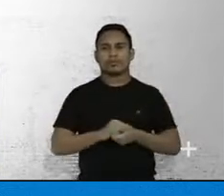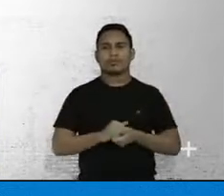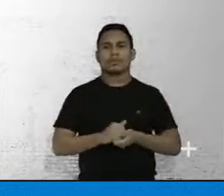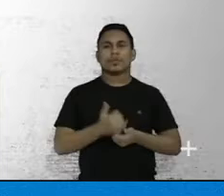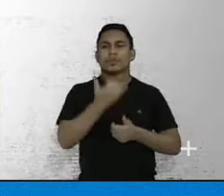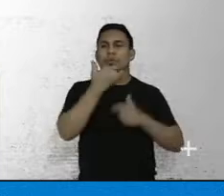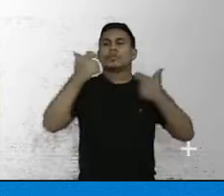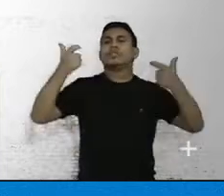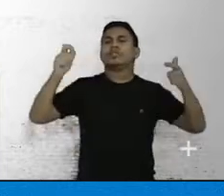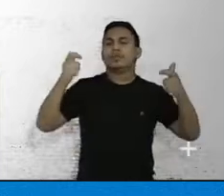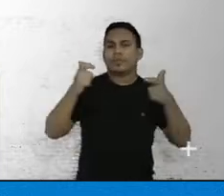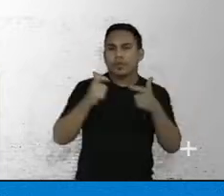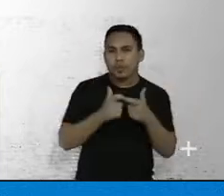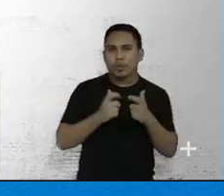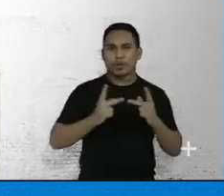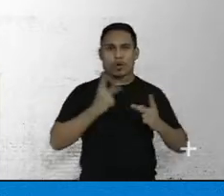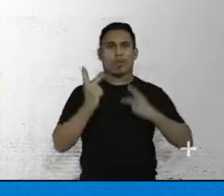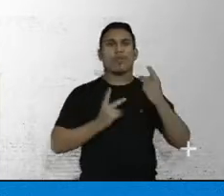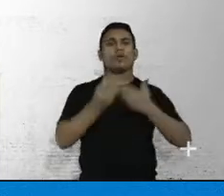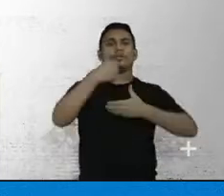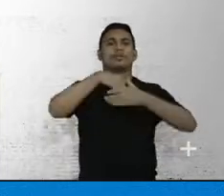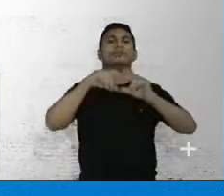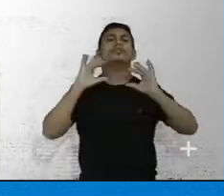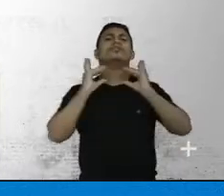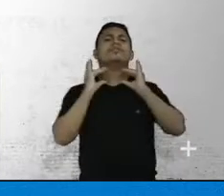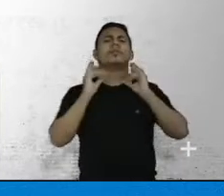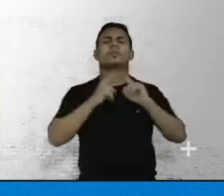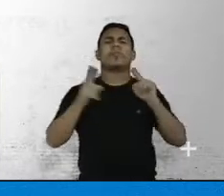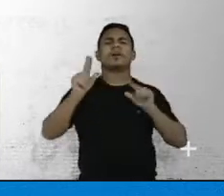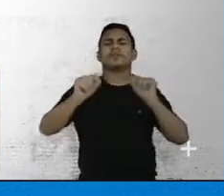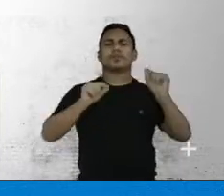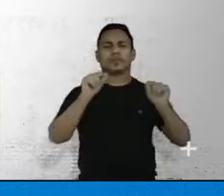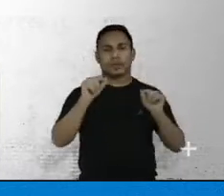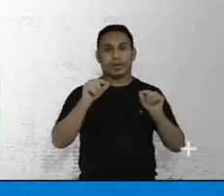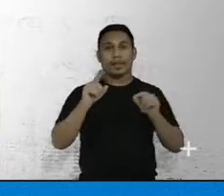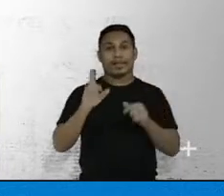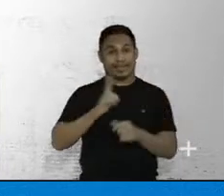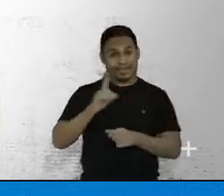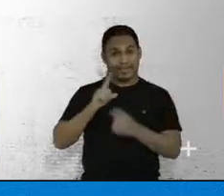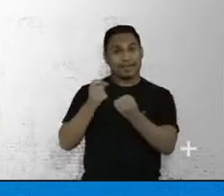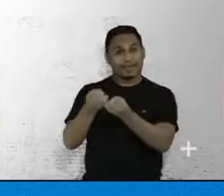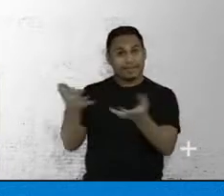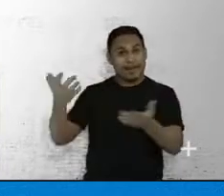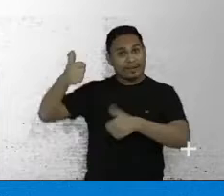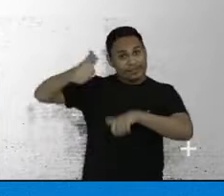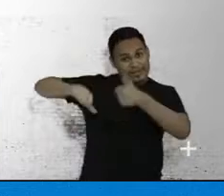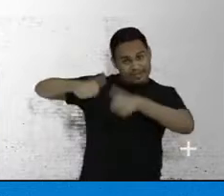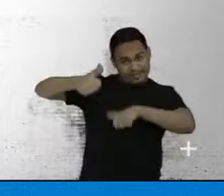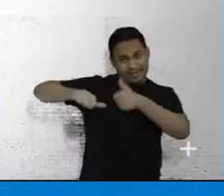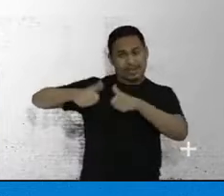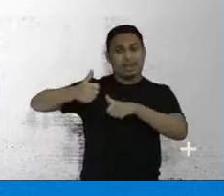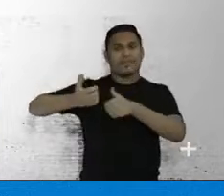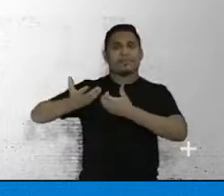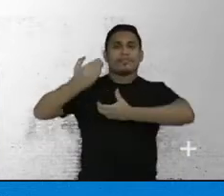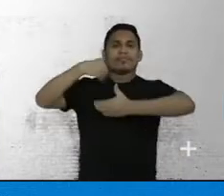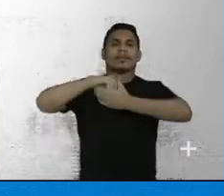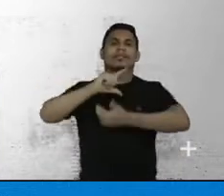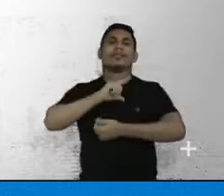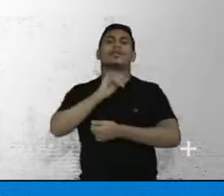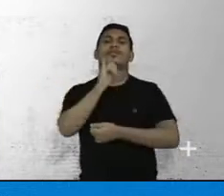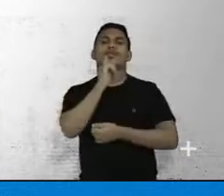de tireoide. Vocês devem conhecer aqueles exames que os médicos de vocês vão ter TSH, né, o hormônio